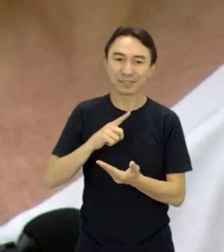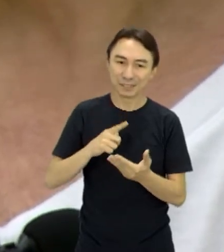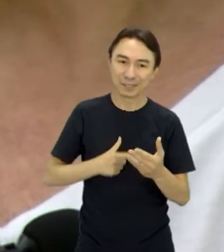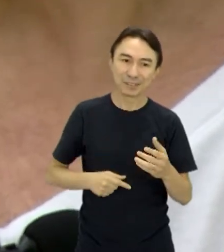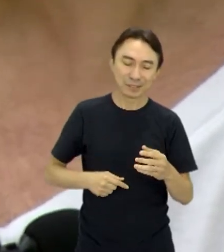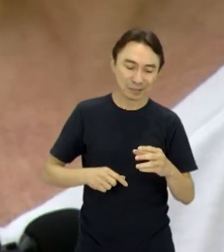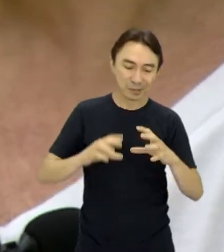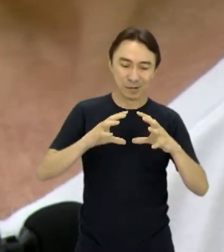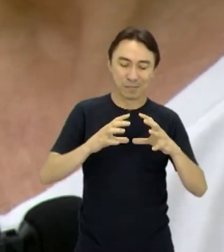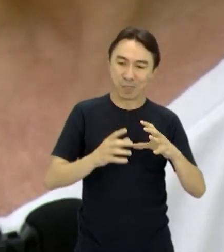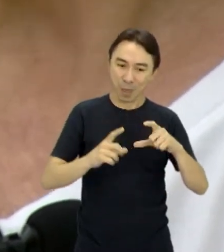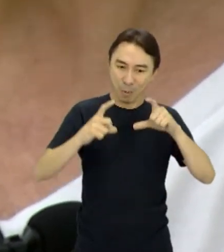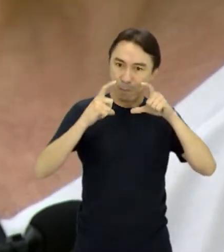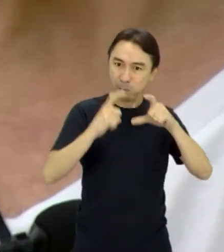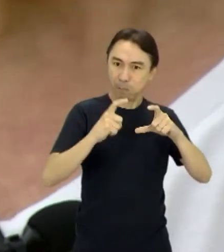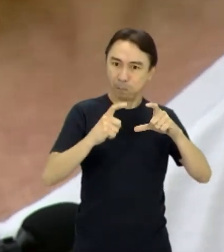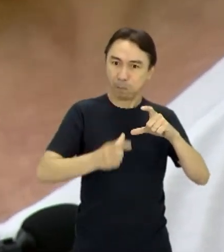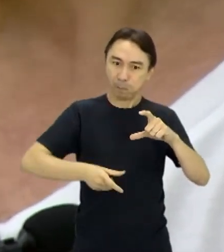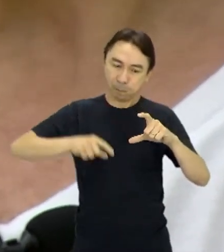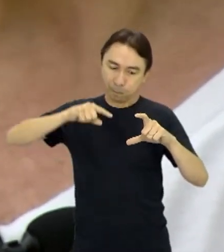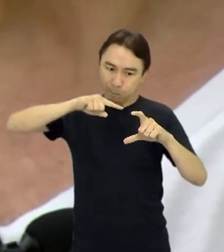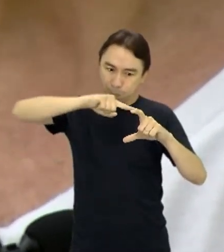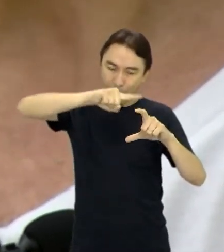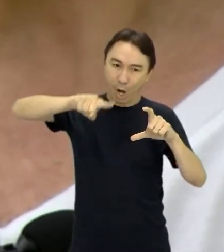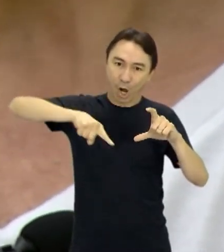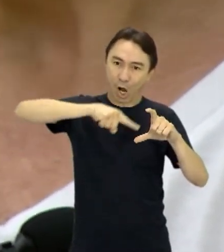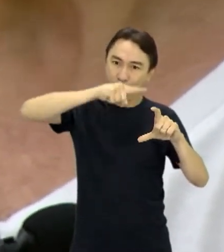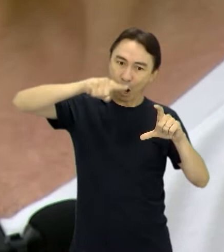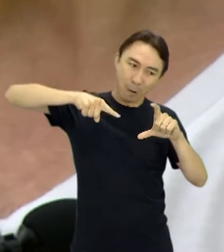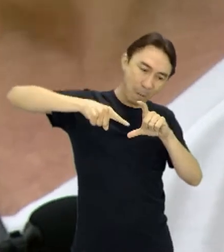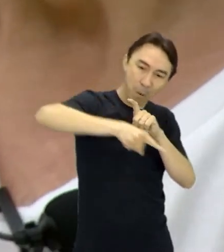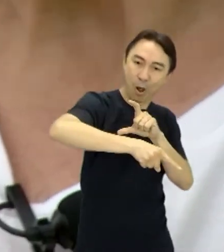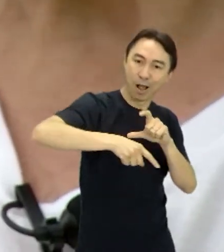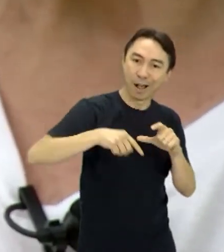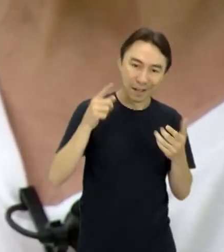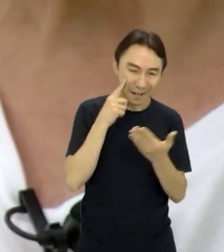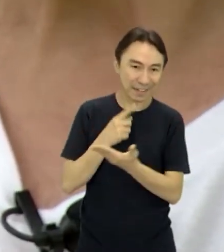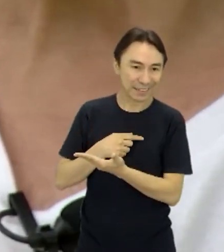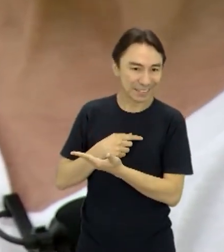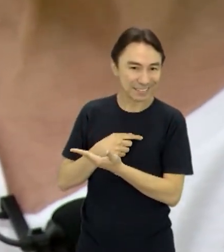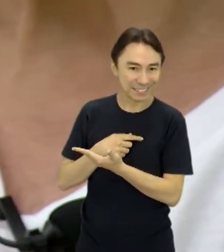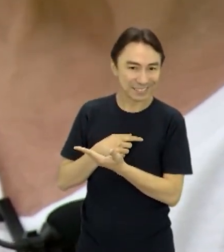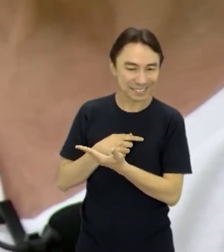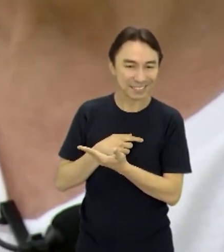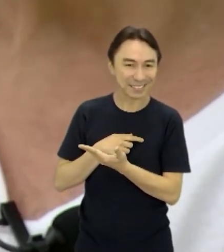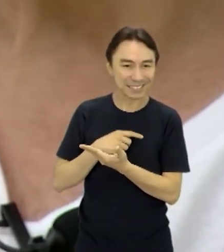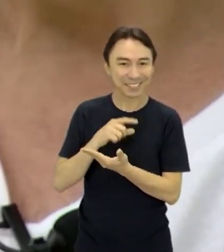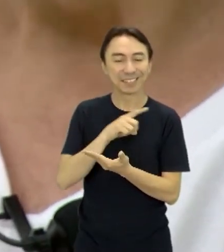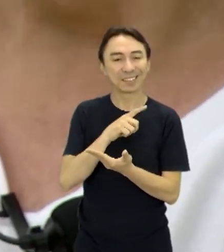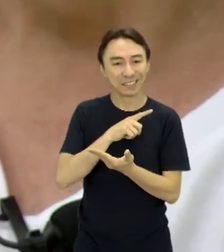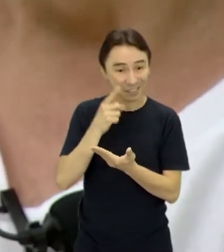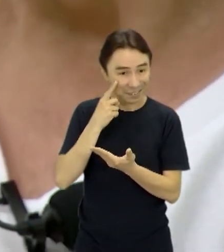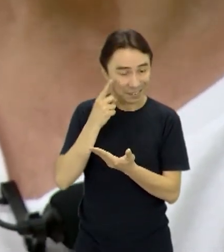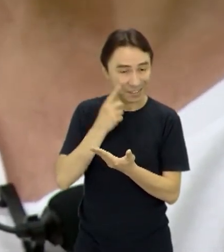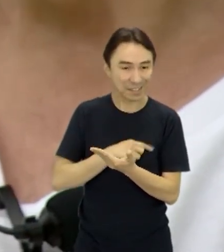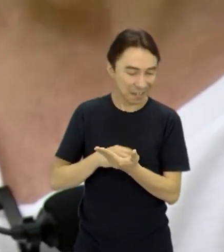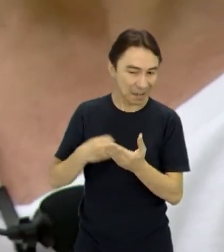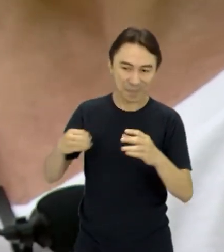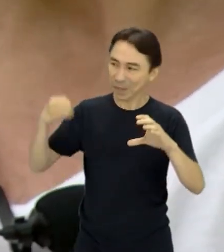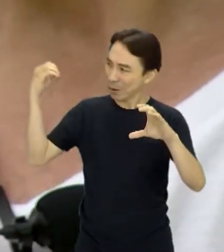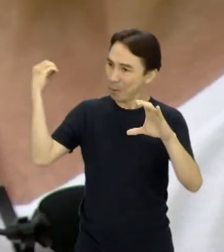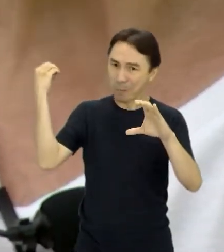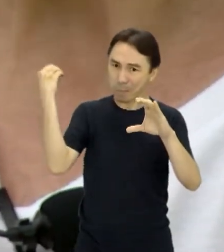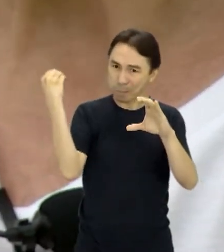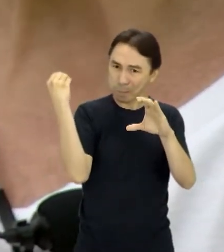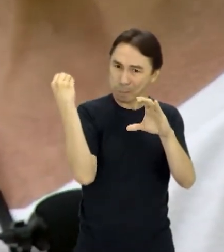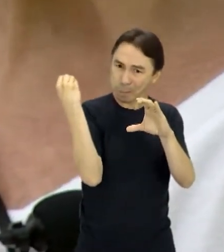cometa aqui lá há uns 15 milhões de anos atrás. Nós sofremos uma colisão com um planeta,